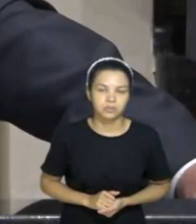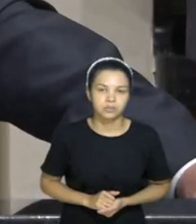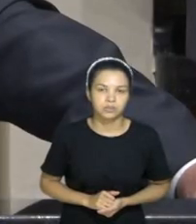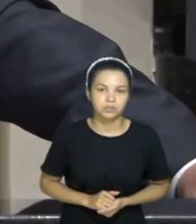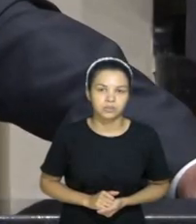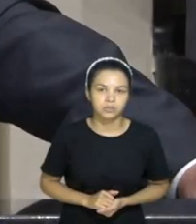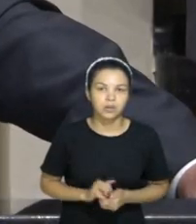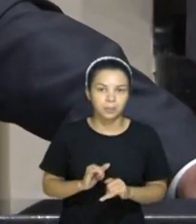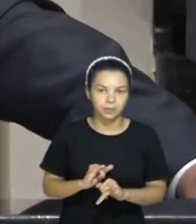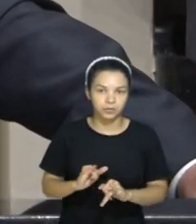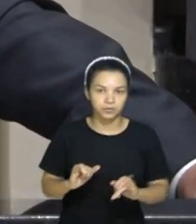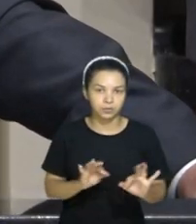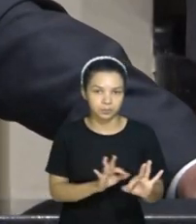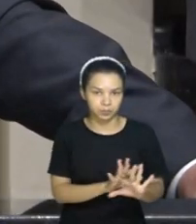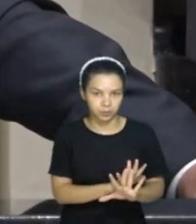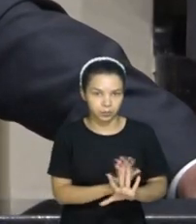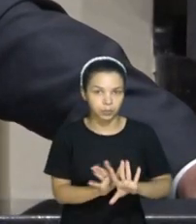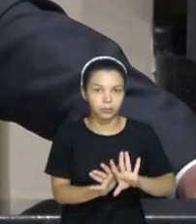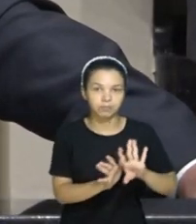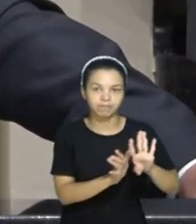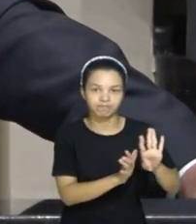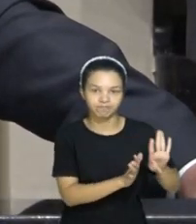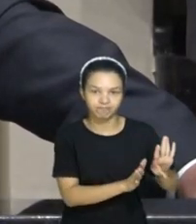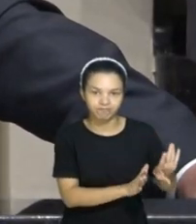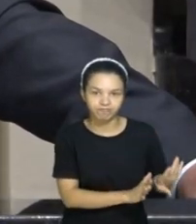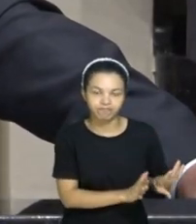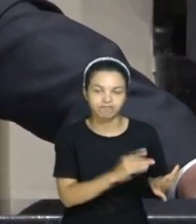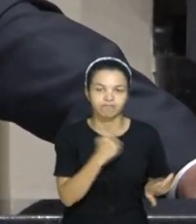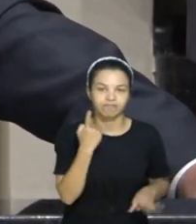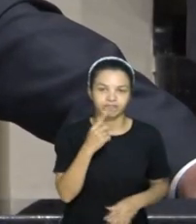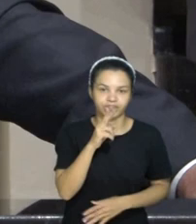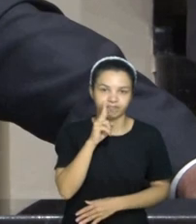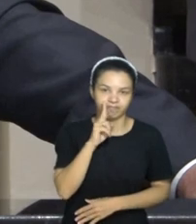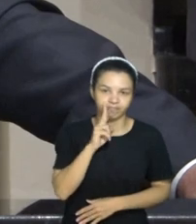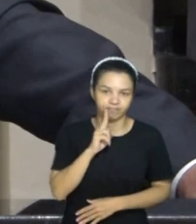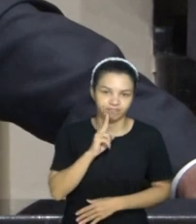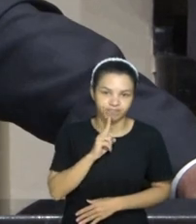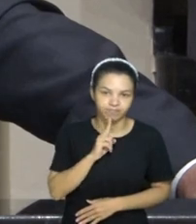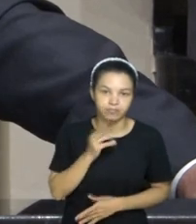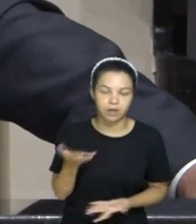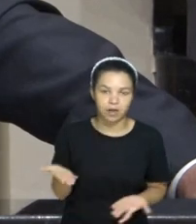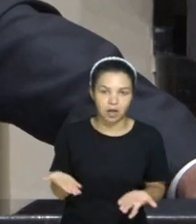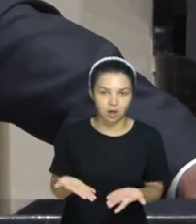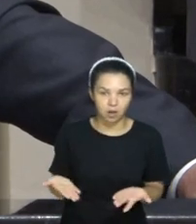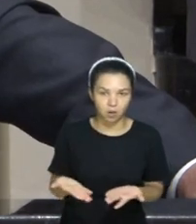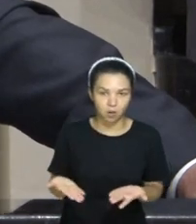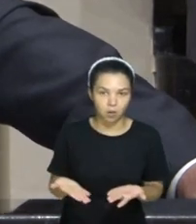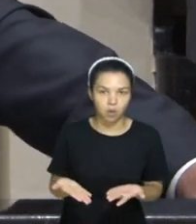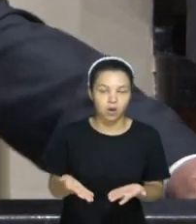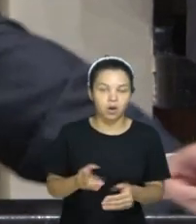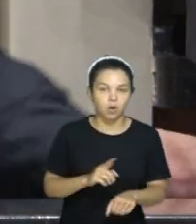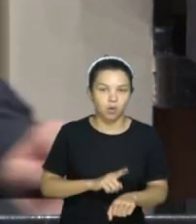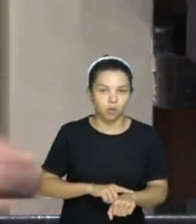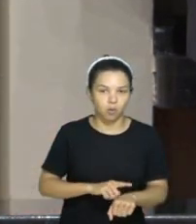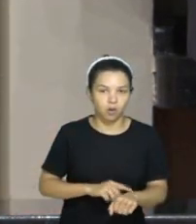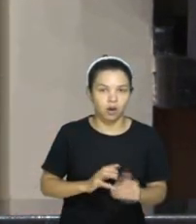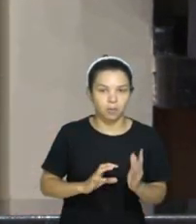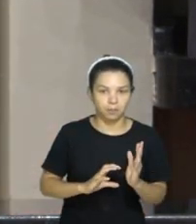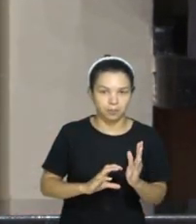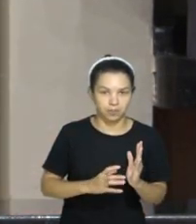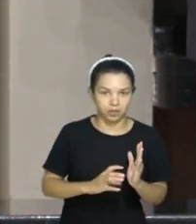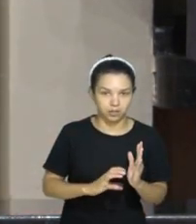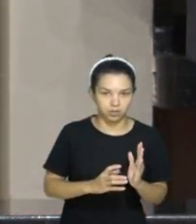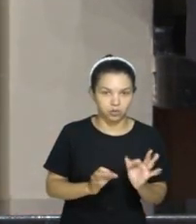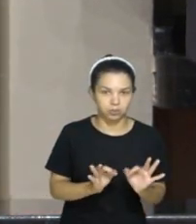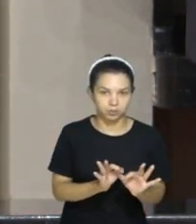a manifestação Deputado ivanats assim nós chegamos ao final do horário destinados partidos